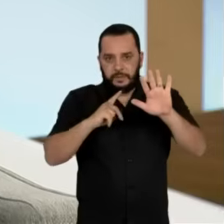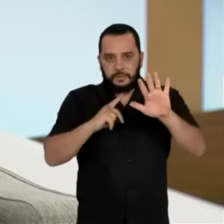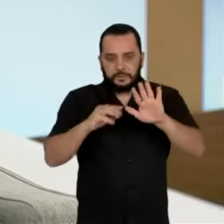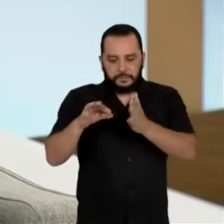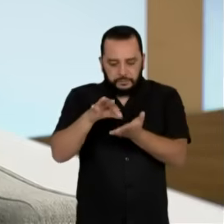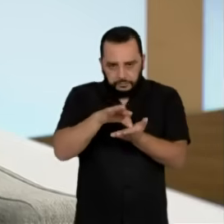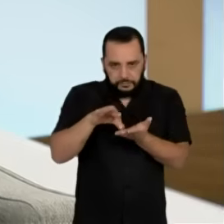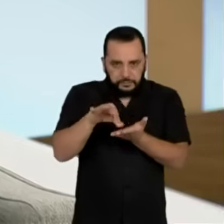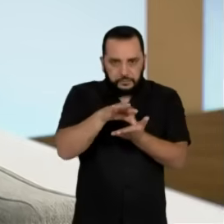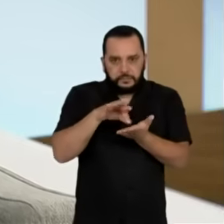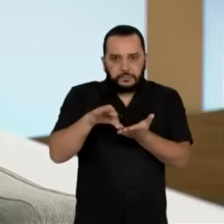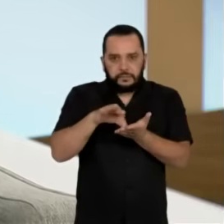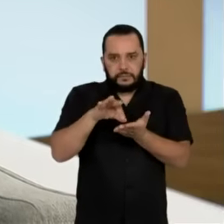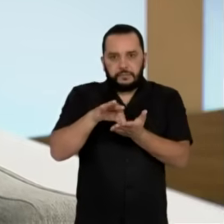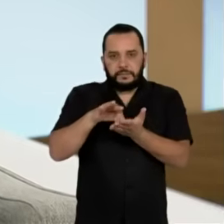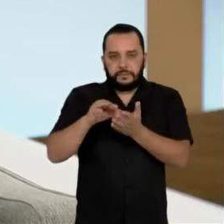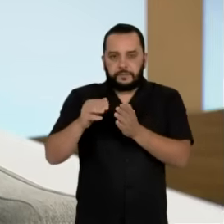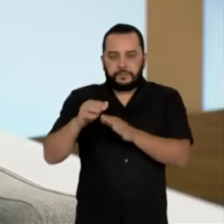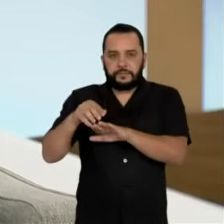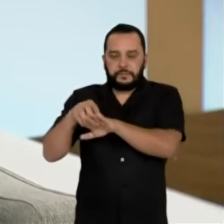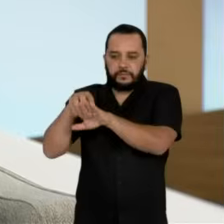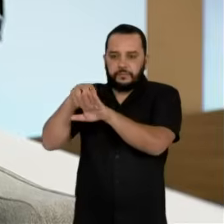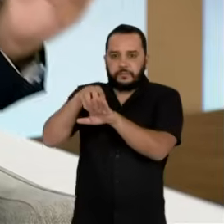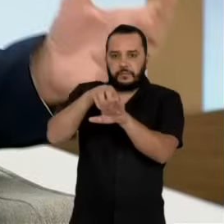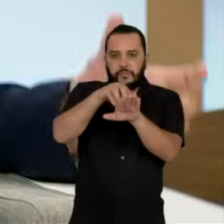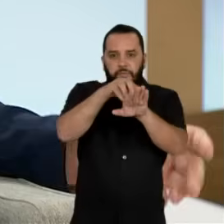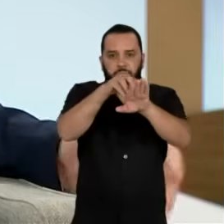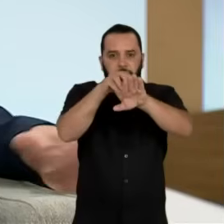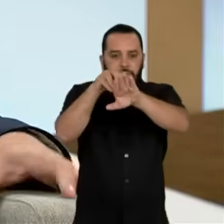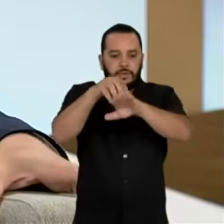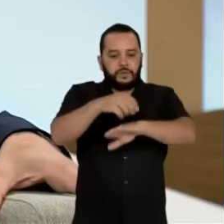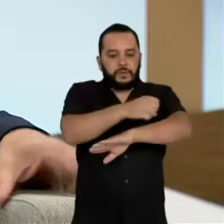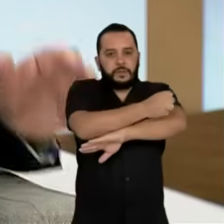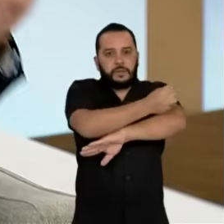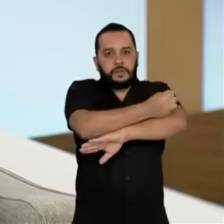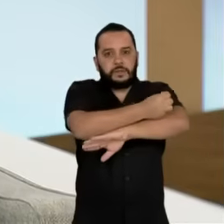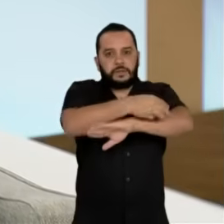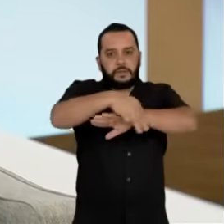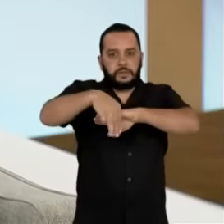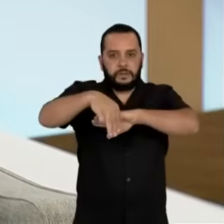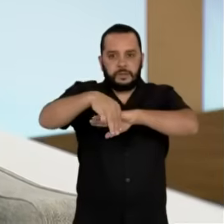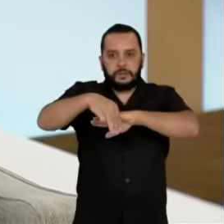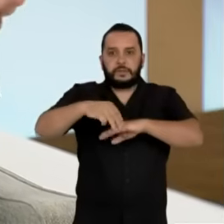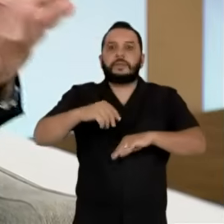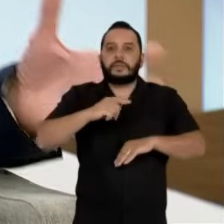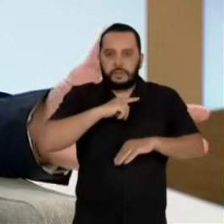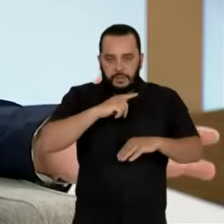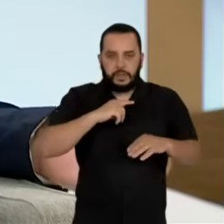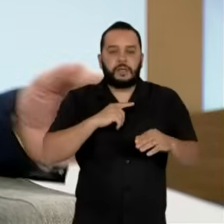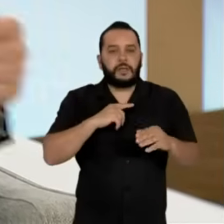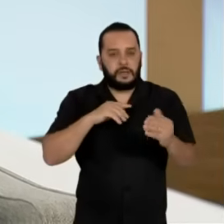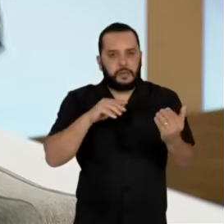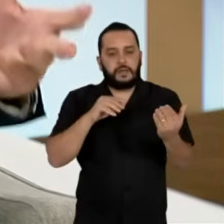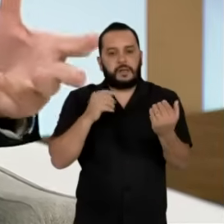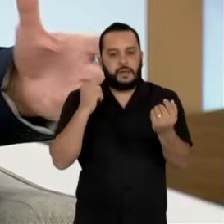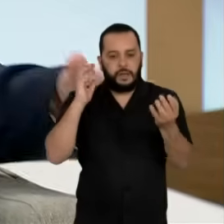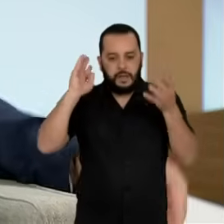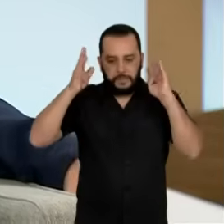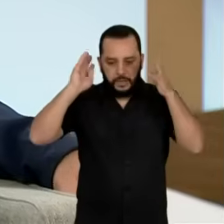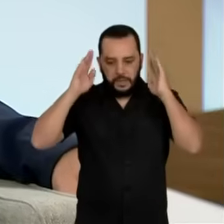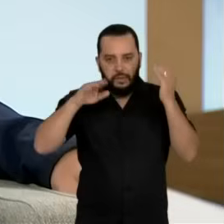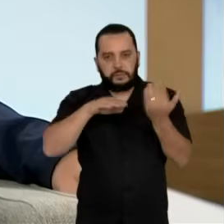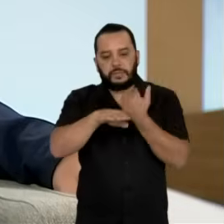soja, né, e os grãos pelos portos de Santarém, né? Com isso, você tem um afluxo enorme de caminhões que podem chegar, você tem